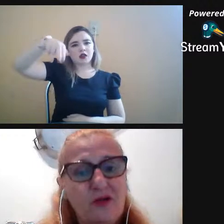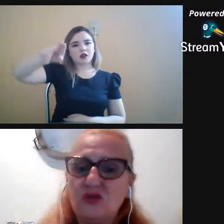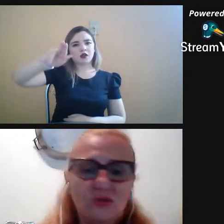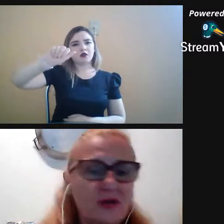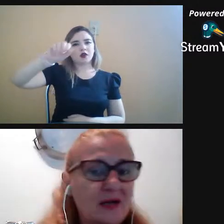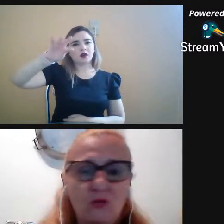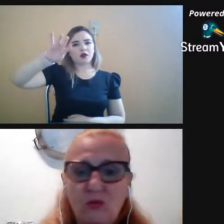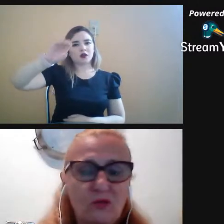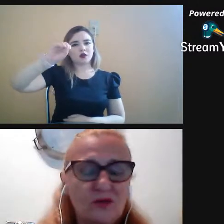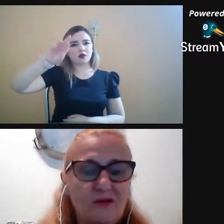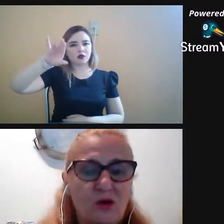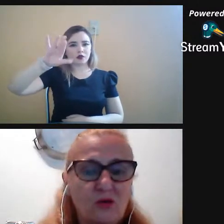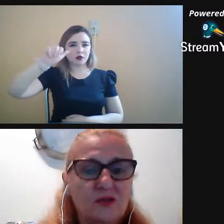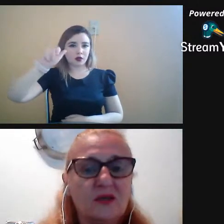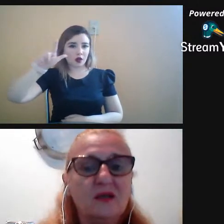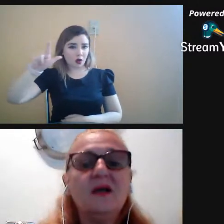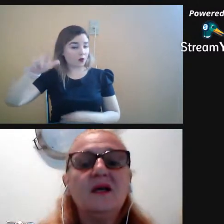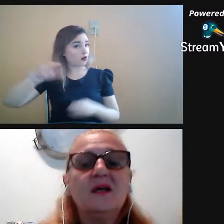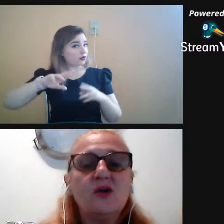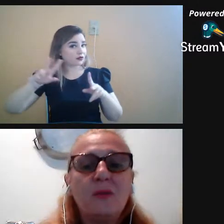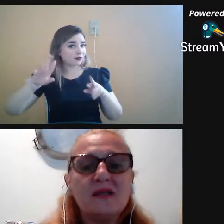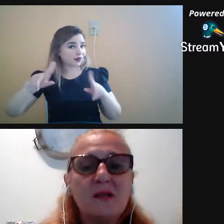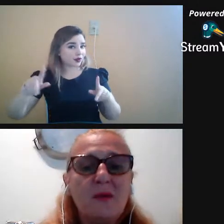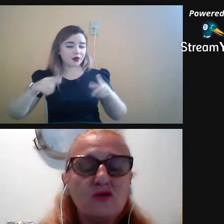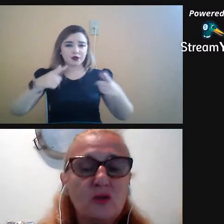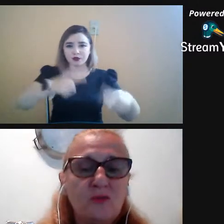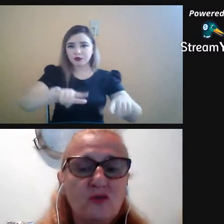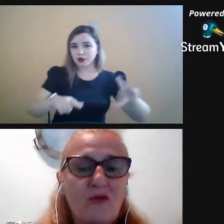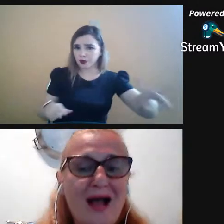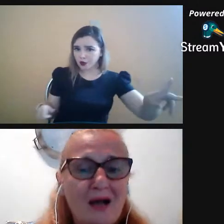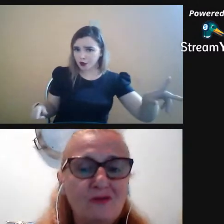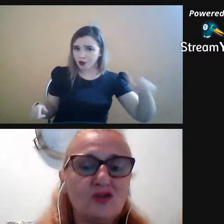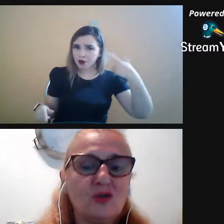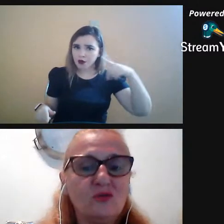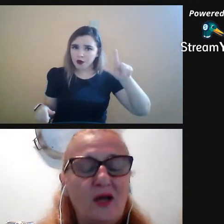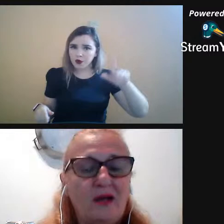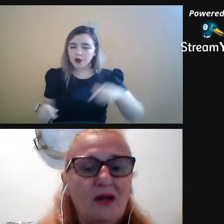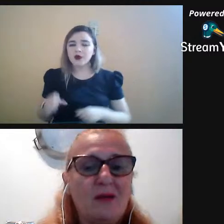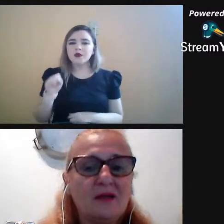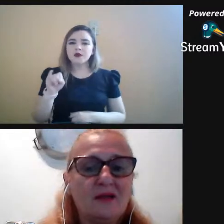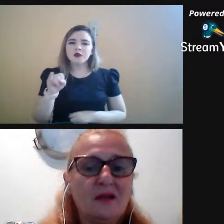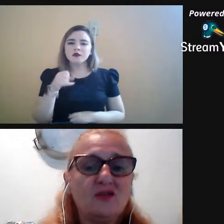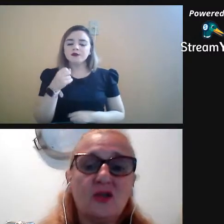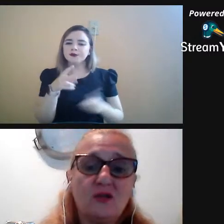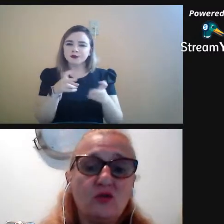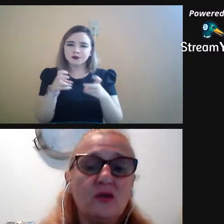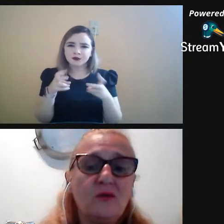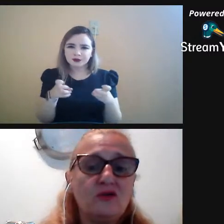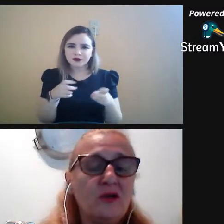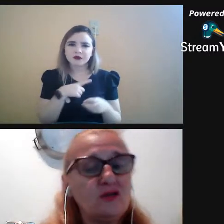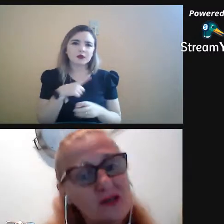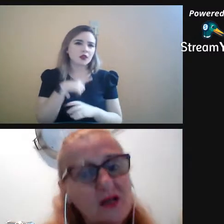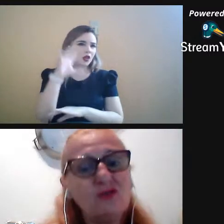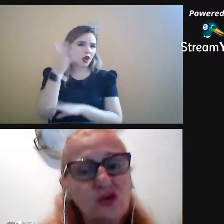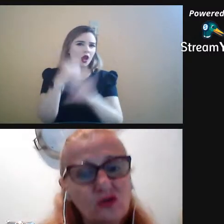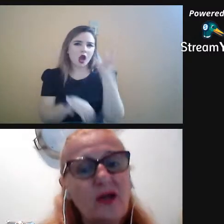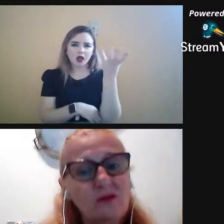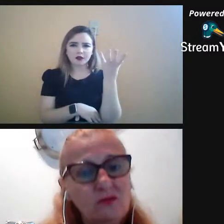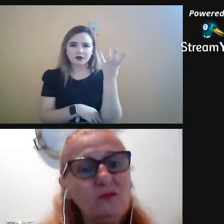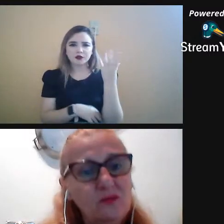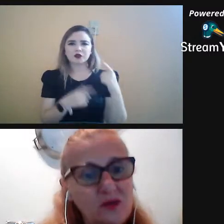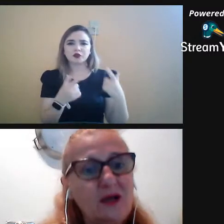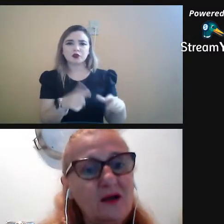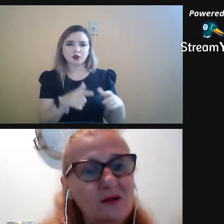climas diferentes, não tem nada uma coisa a ver com a outra. Se eu perceber o tipo de árvores que eu tenho na Mata Atlântica, ela é totalmente diferente das árvores que eu